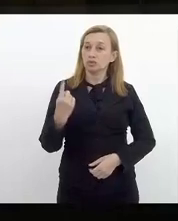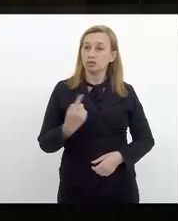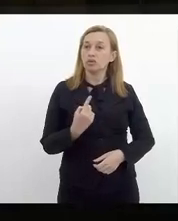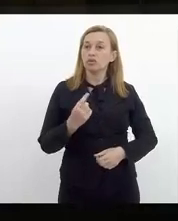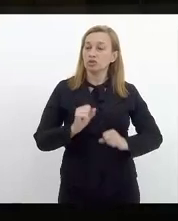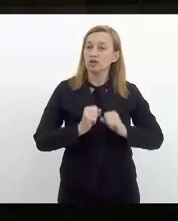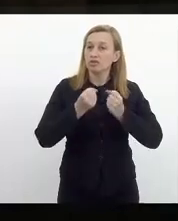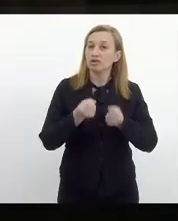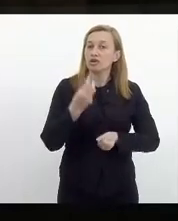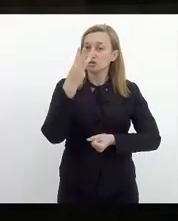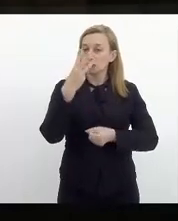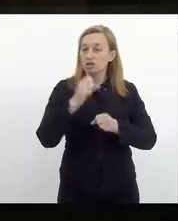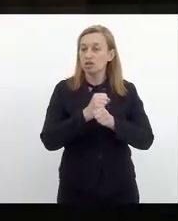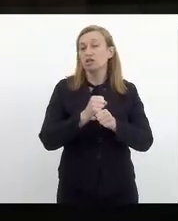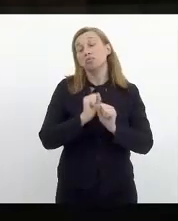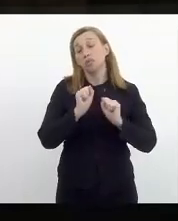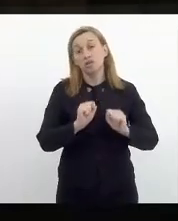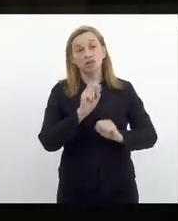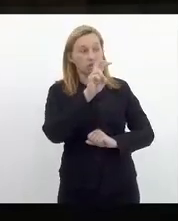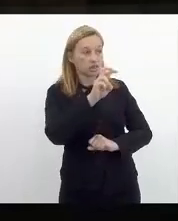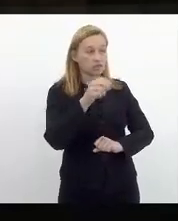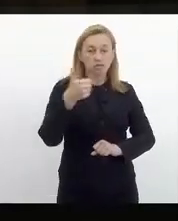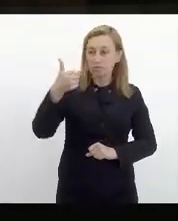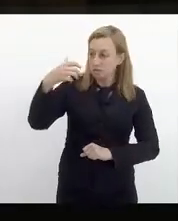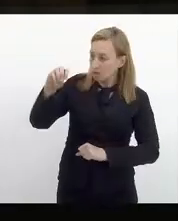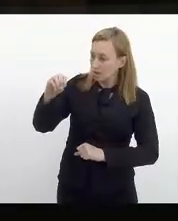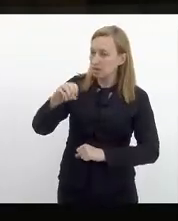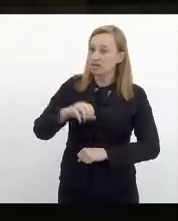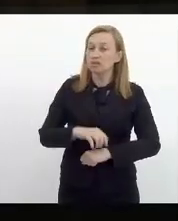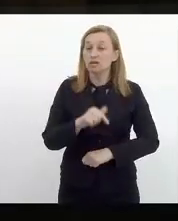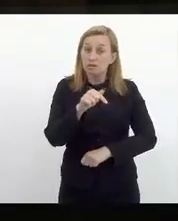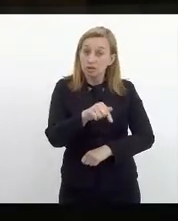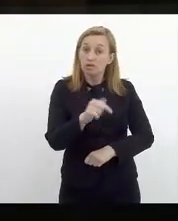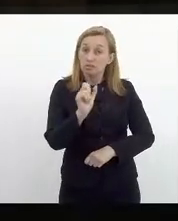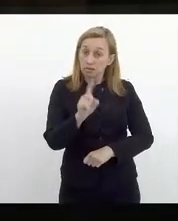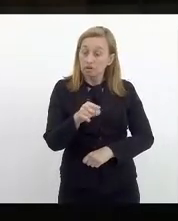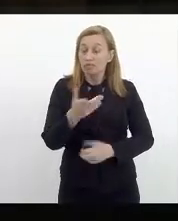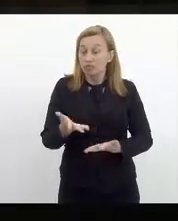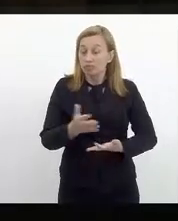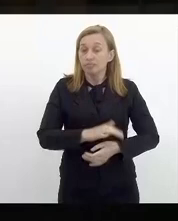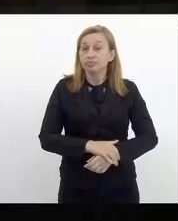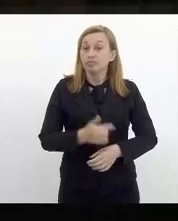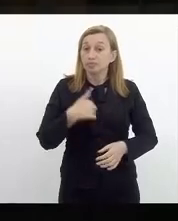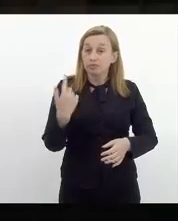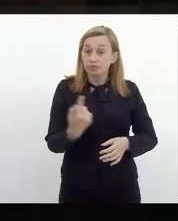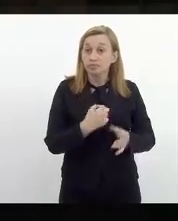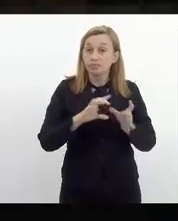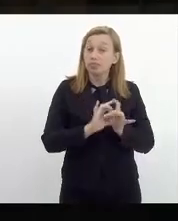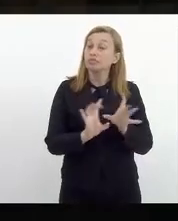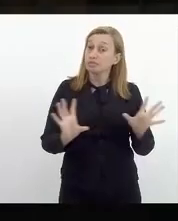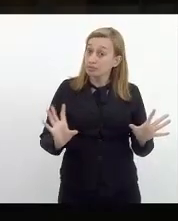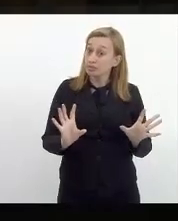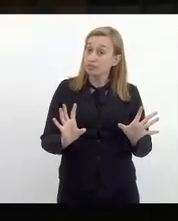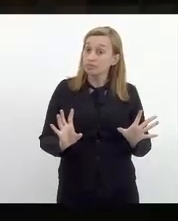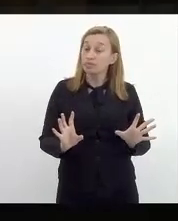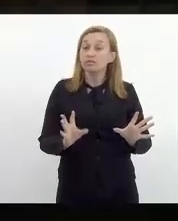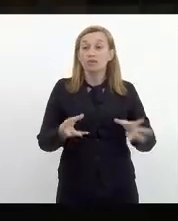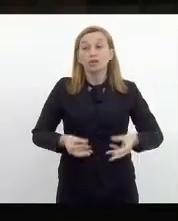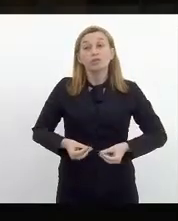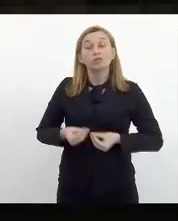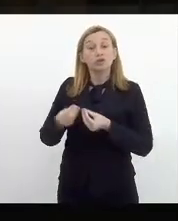os três anos mas pode ser cinco pode ser 10 aqui né Nós estamos autorizando então nós estamos